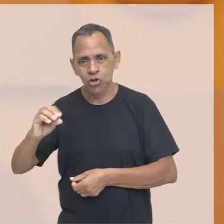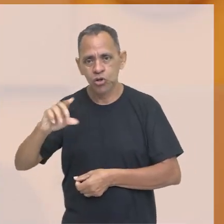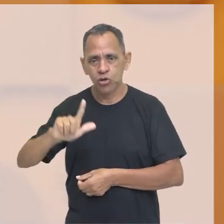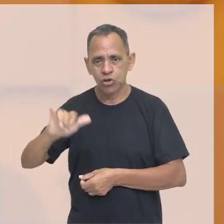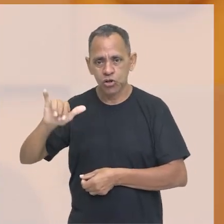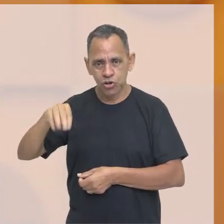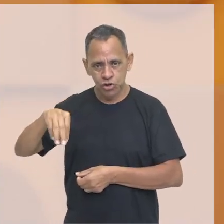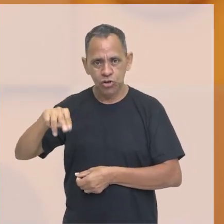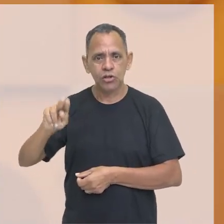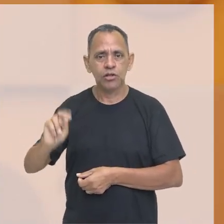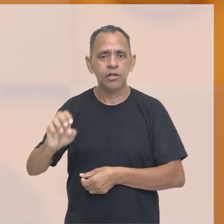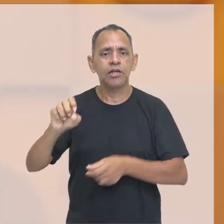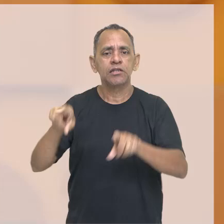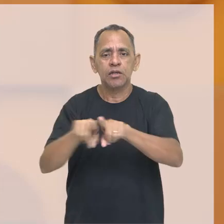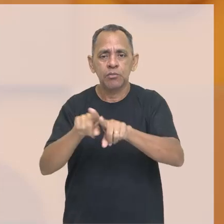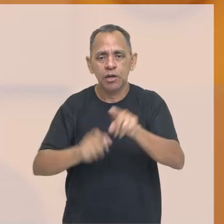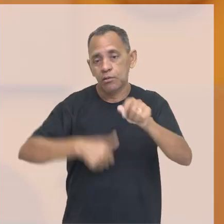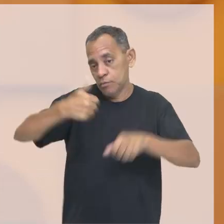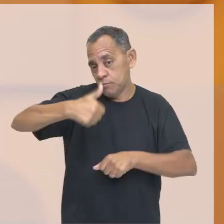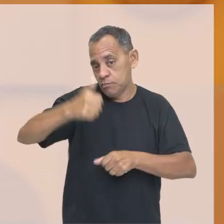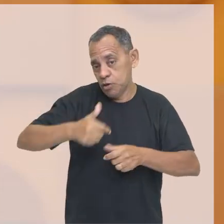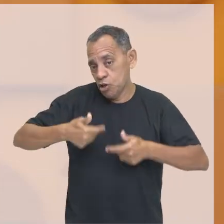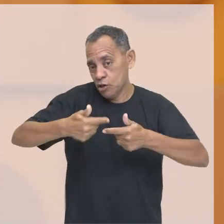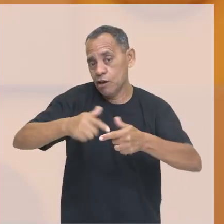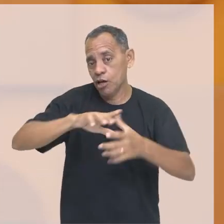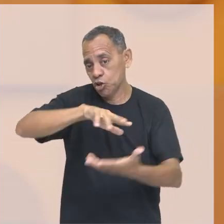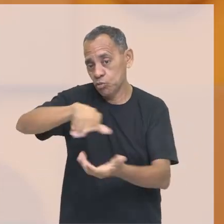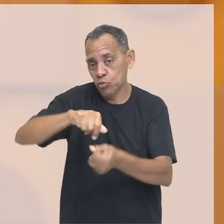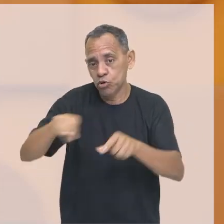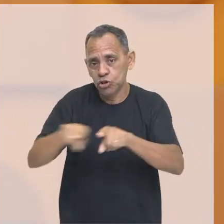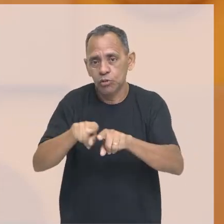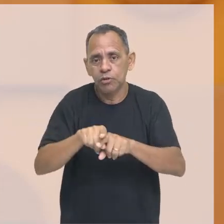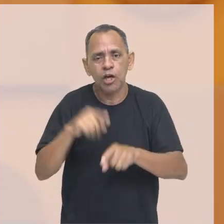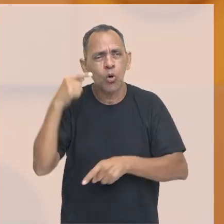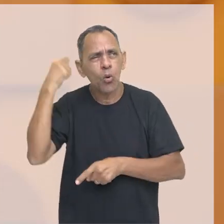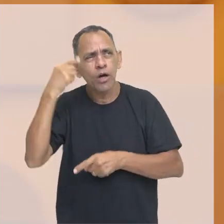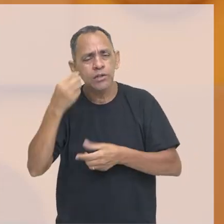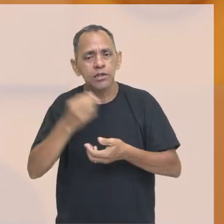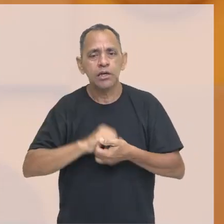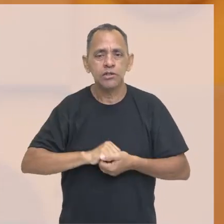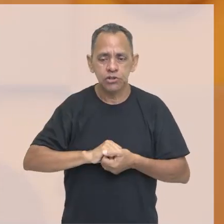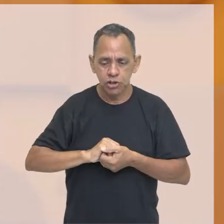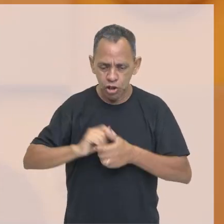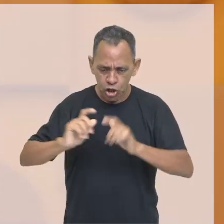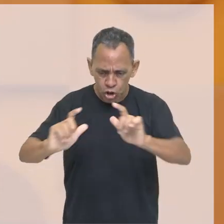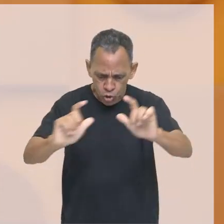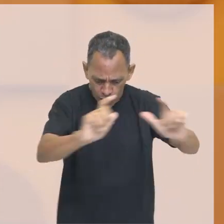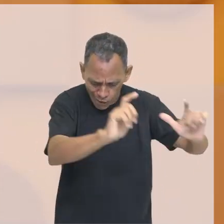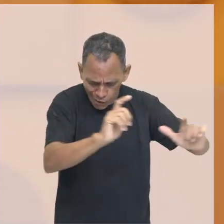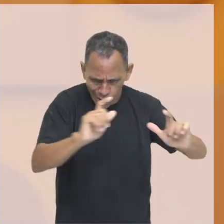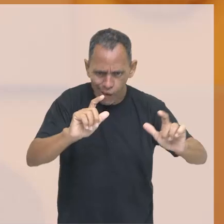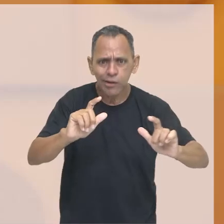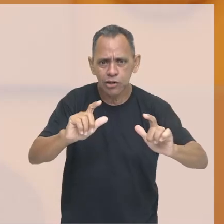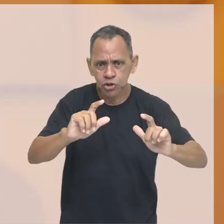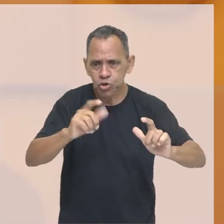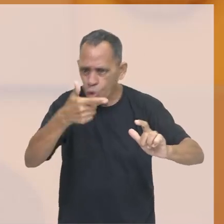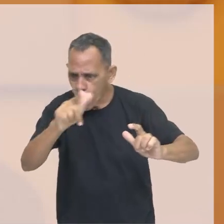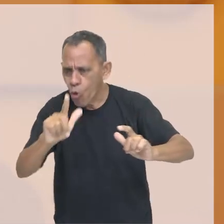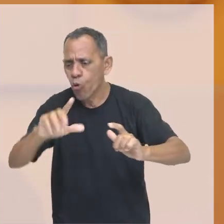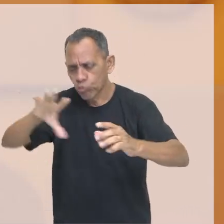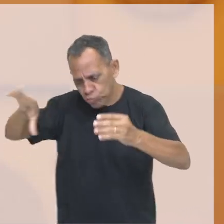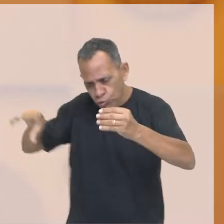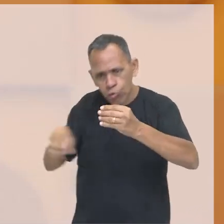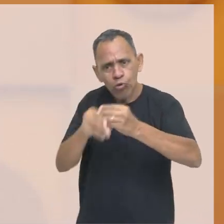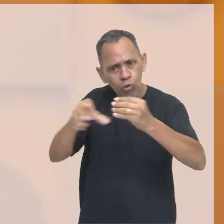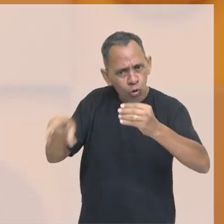da Primeira Guerra Mundial. Com o quê? Com a ideia de que iria se anexar-se novos territórios à Itália. Porém, isso não